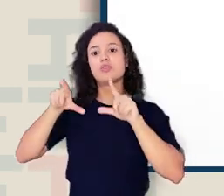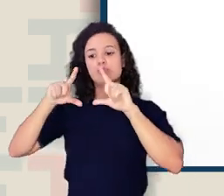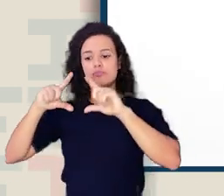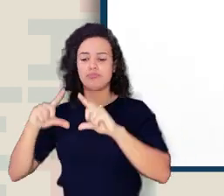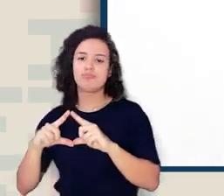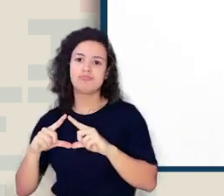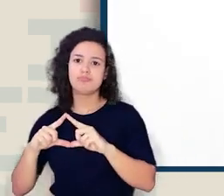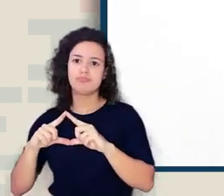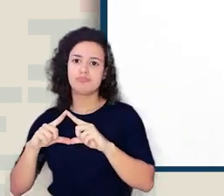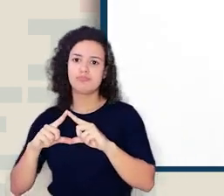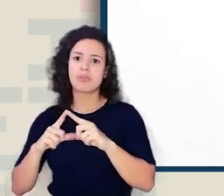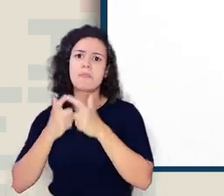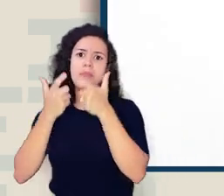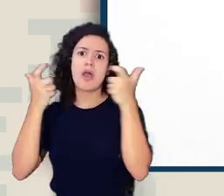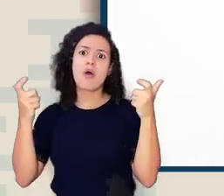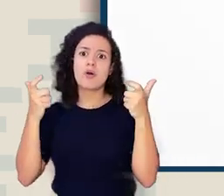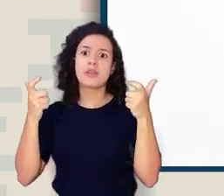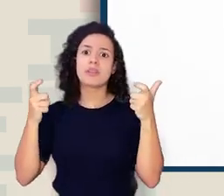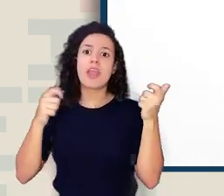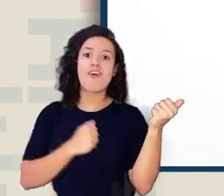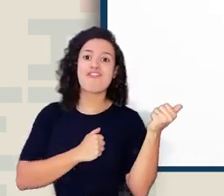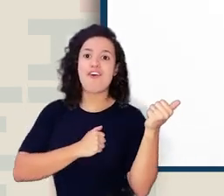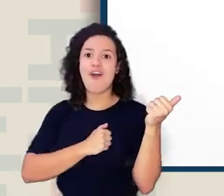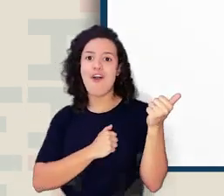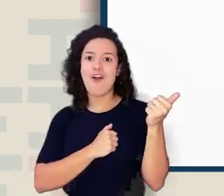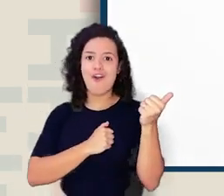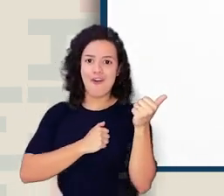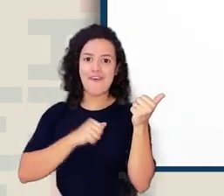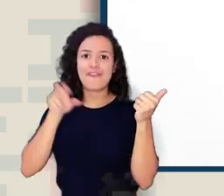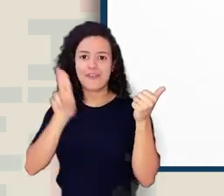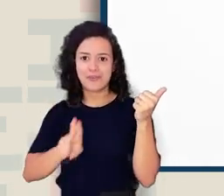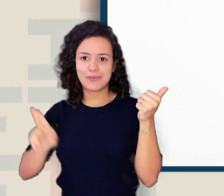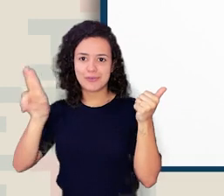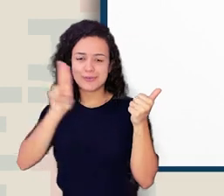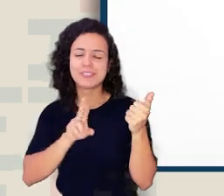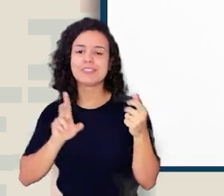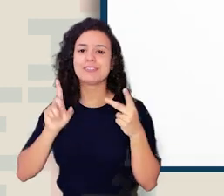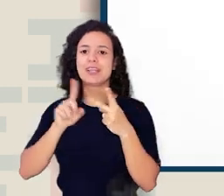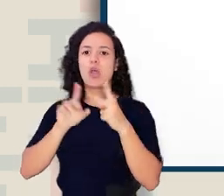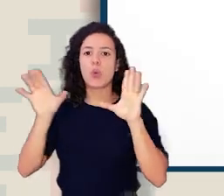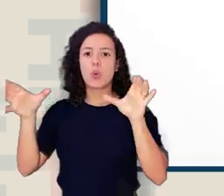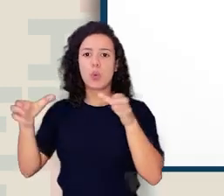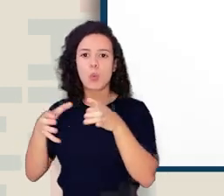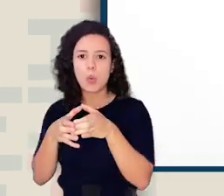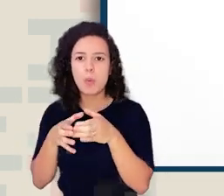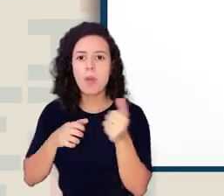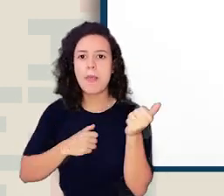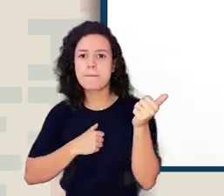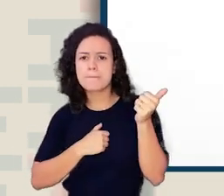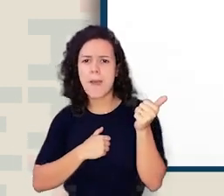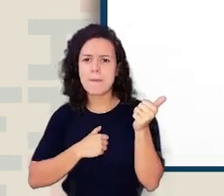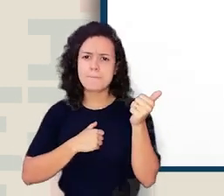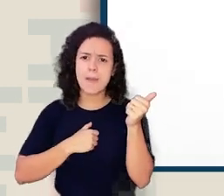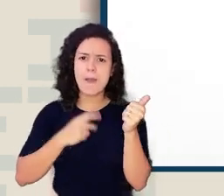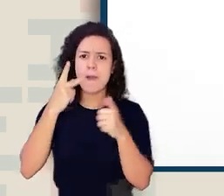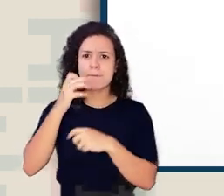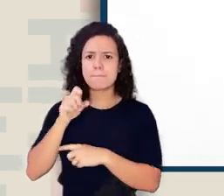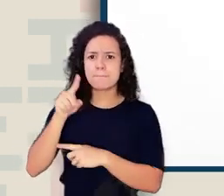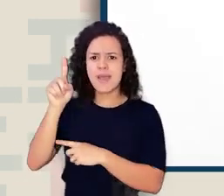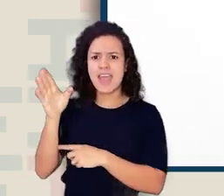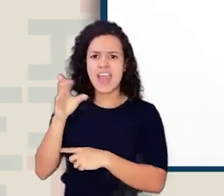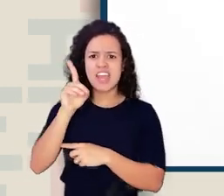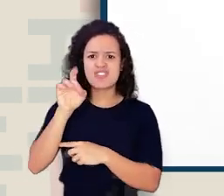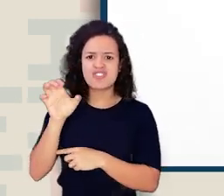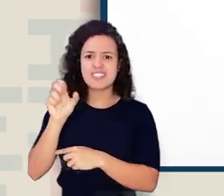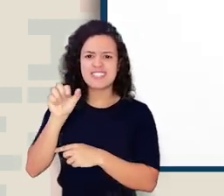do triângulo de alumínio, muito tocado em quê? No gênero do forró, nos grupos de pé de serra,